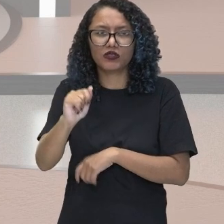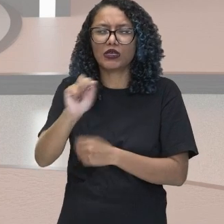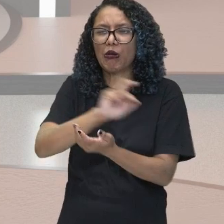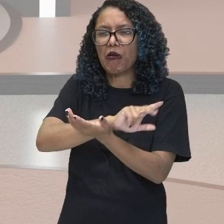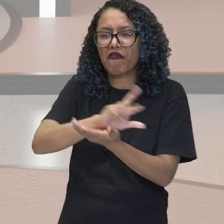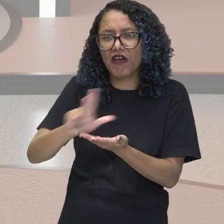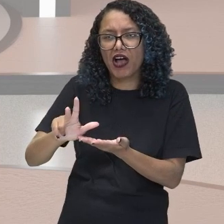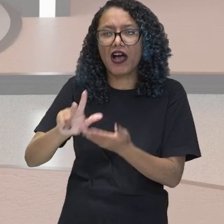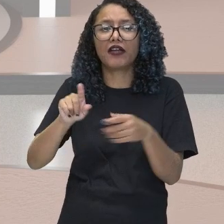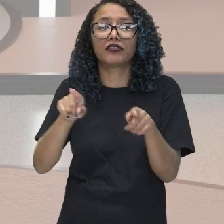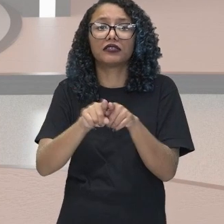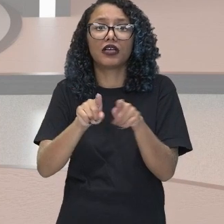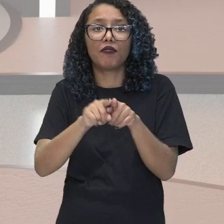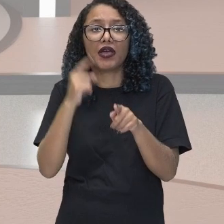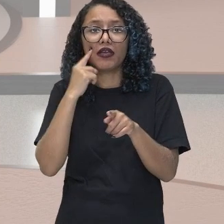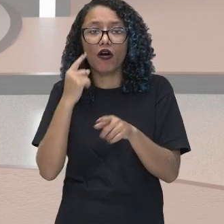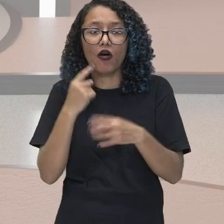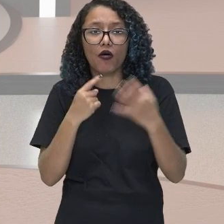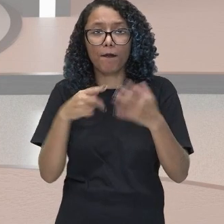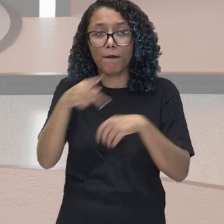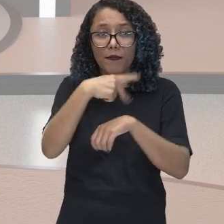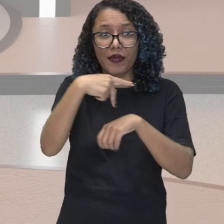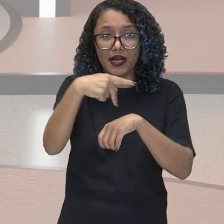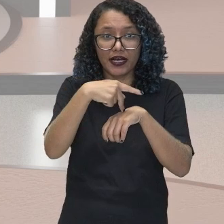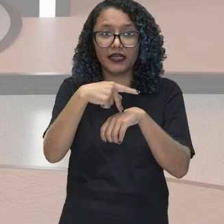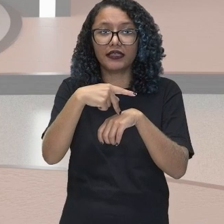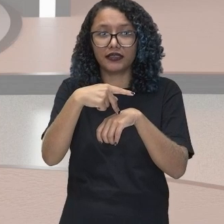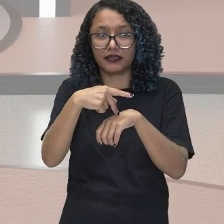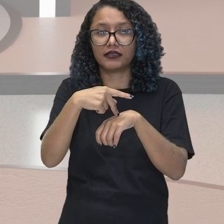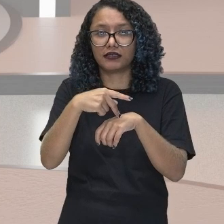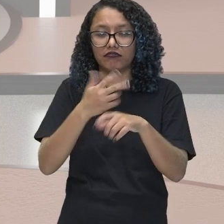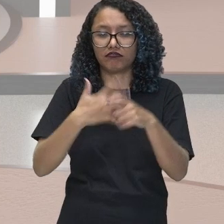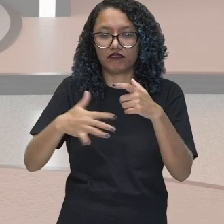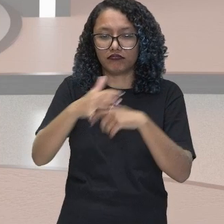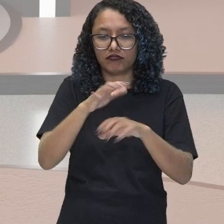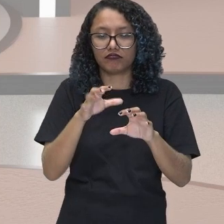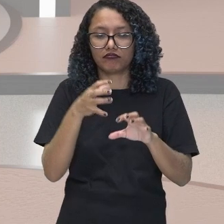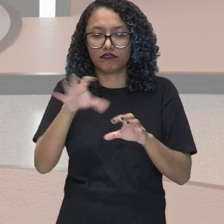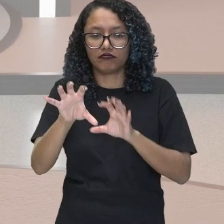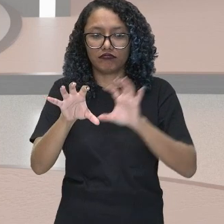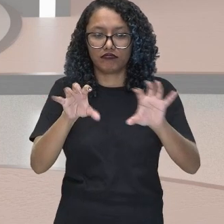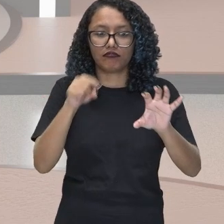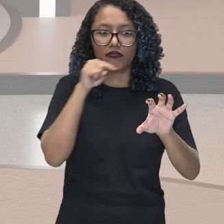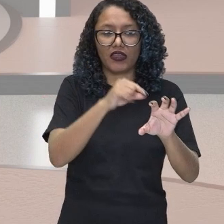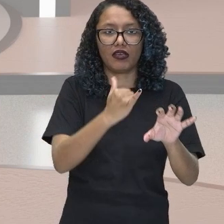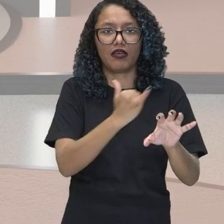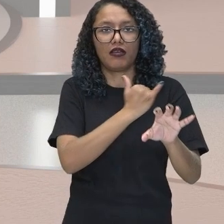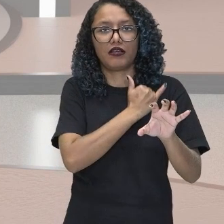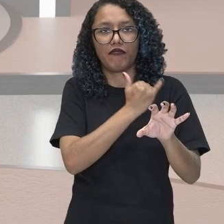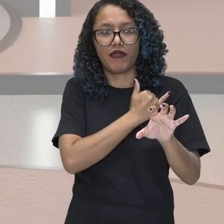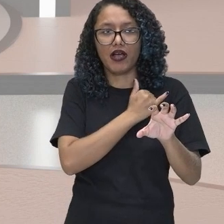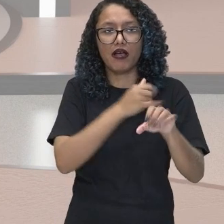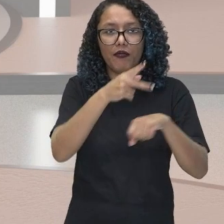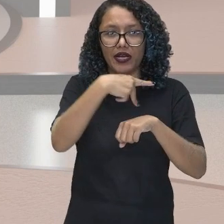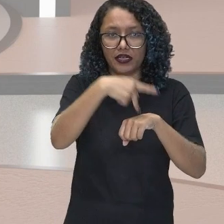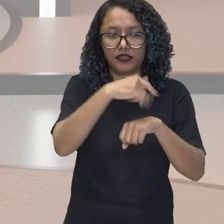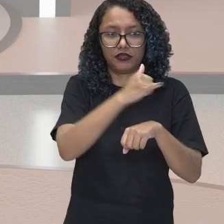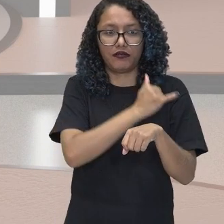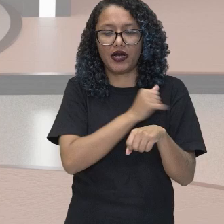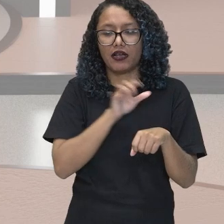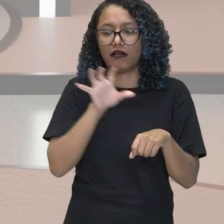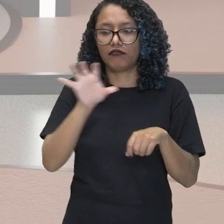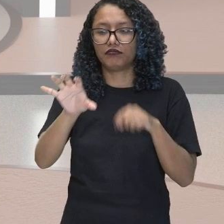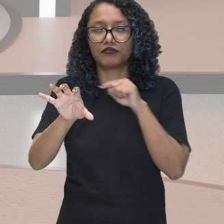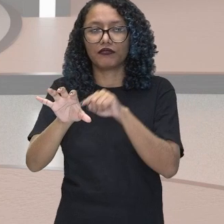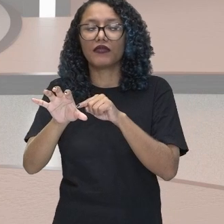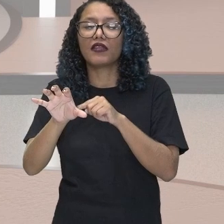também ali, por exemplo, os 2 países que dividem a ilha, como República Dominicana e Jamaica. Então a gente tem 20 países que vão estar dentro